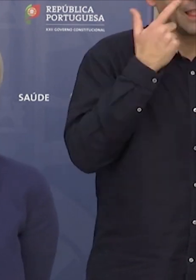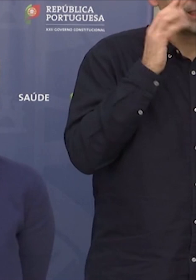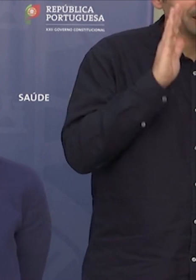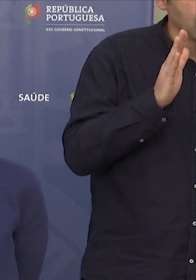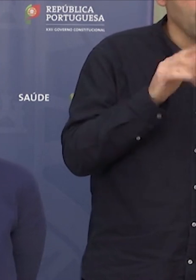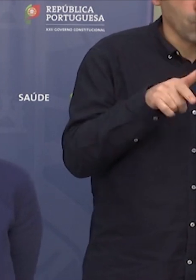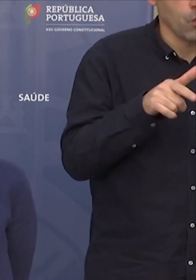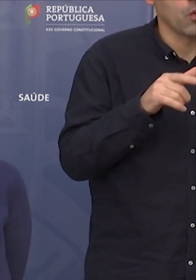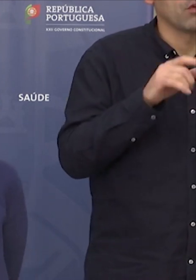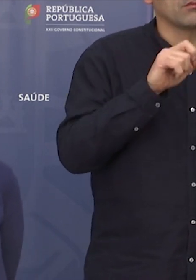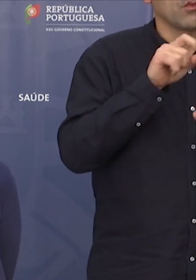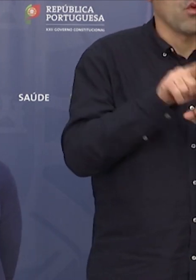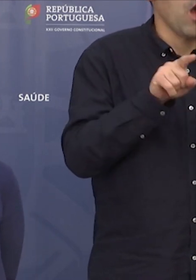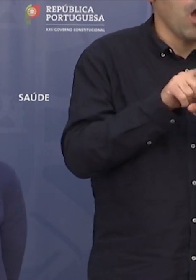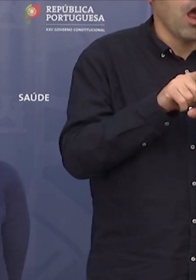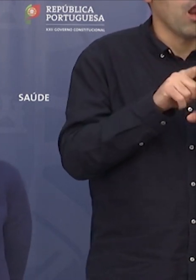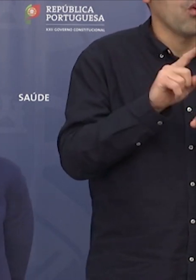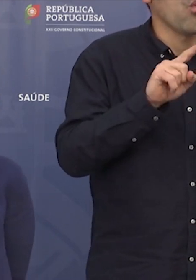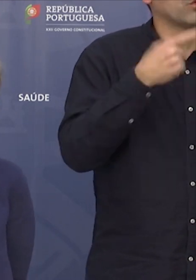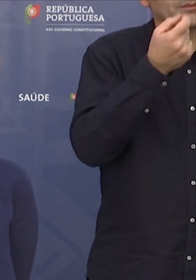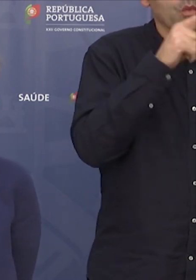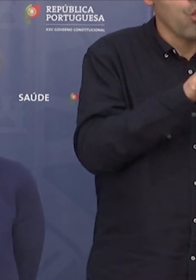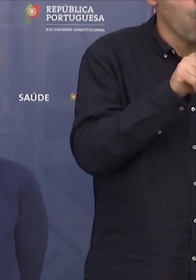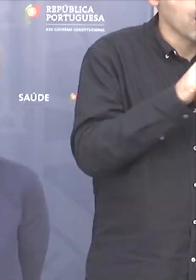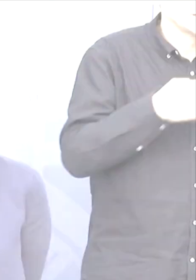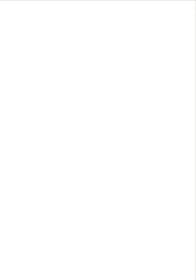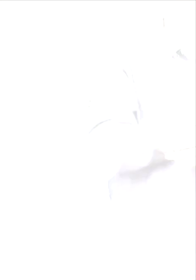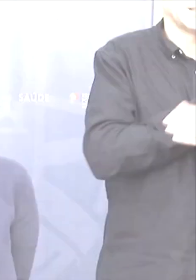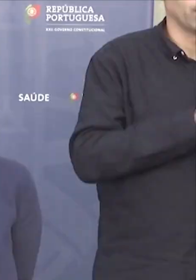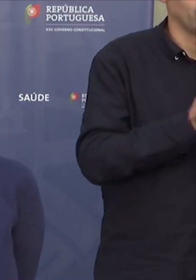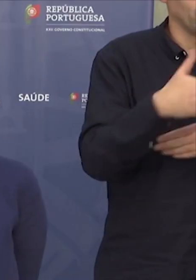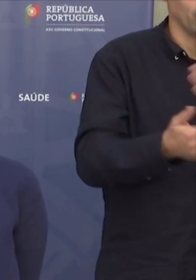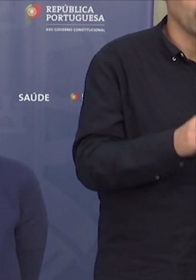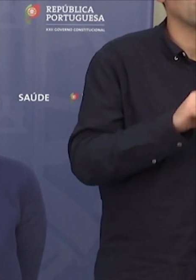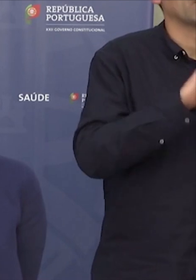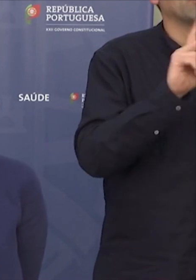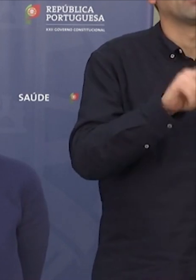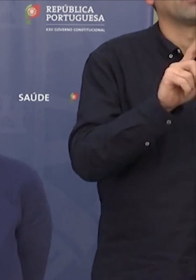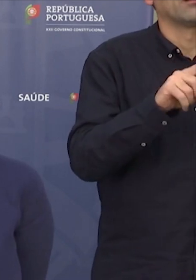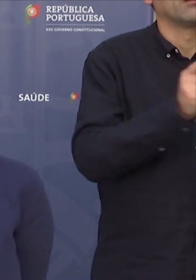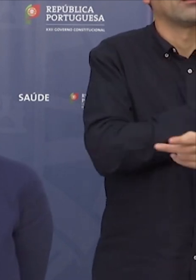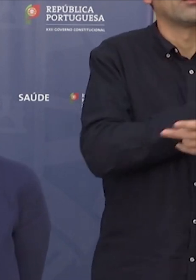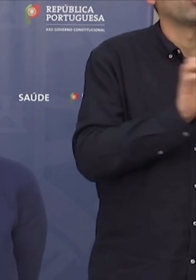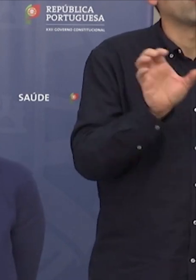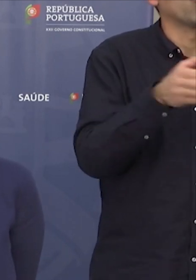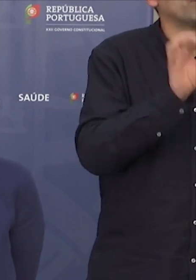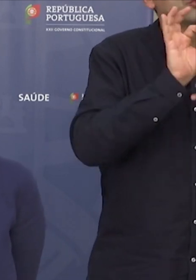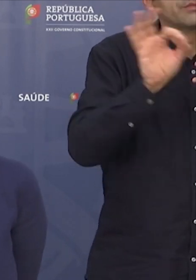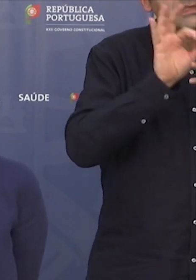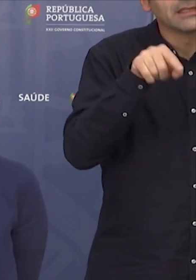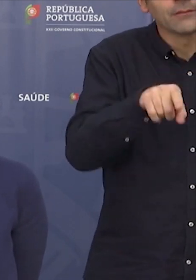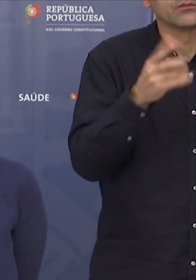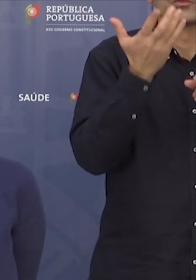como estão atentos à administração de qualquer medicamento ou à toma de qualquer medicamento. Relativamente à vacinação de grupos específicos,